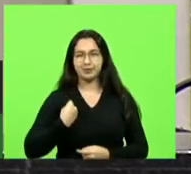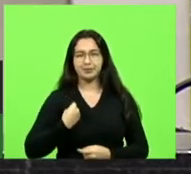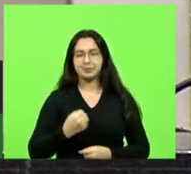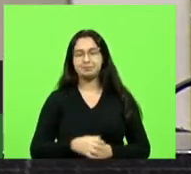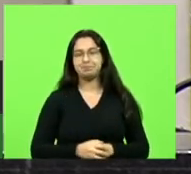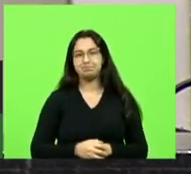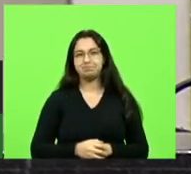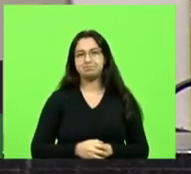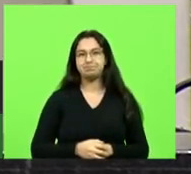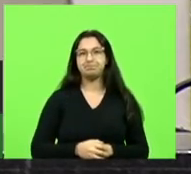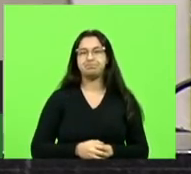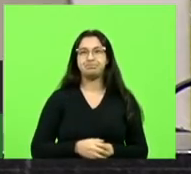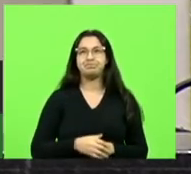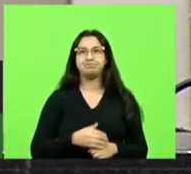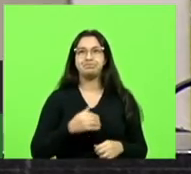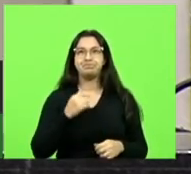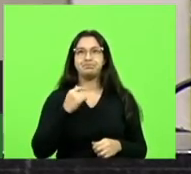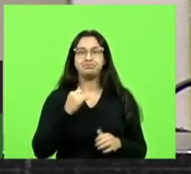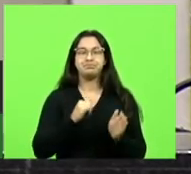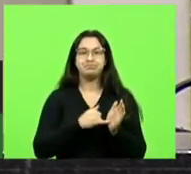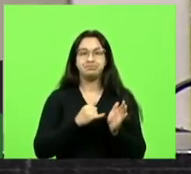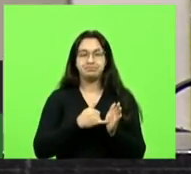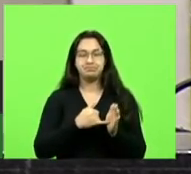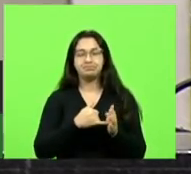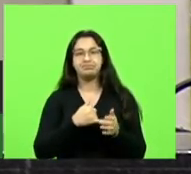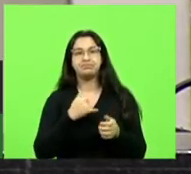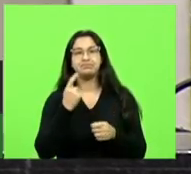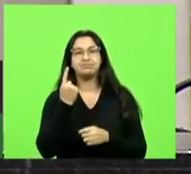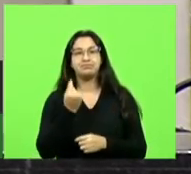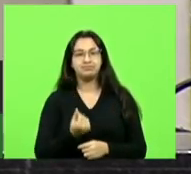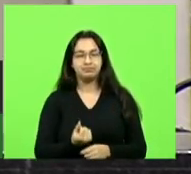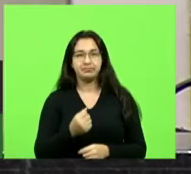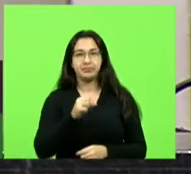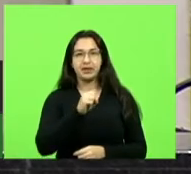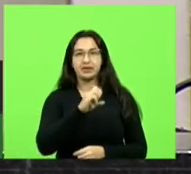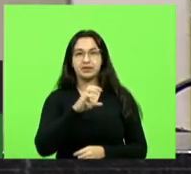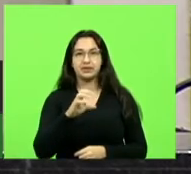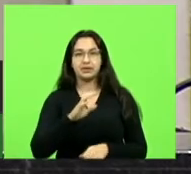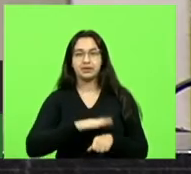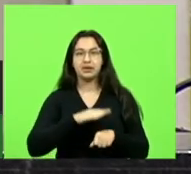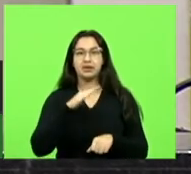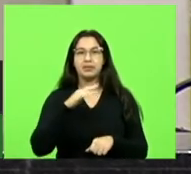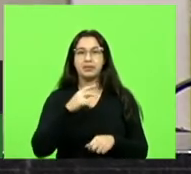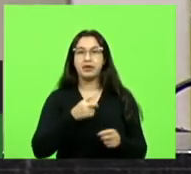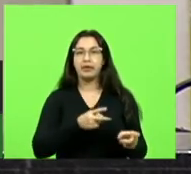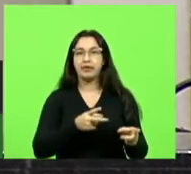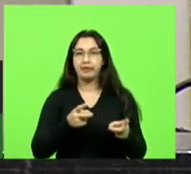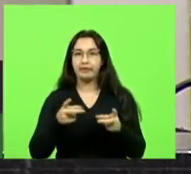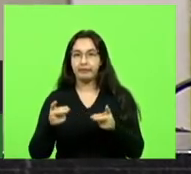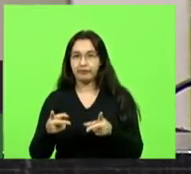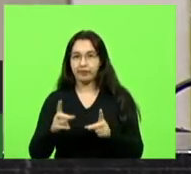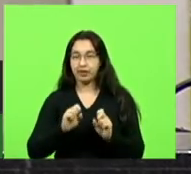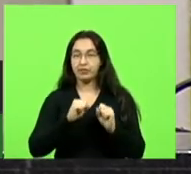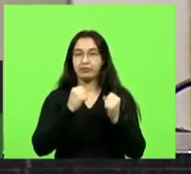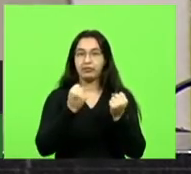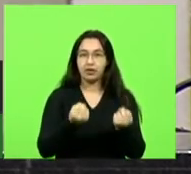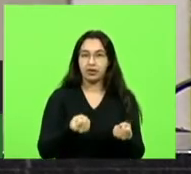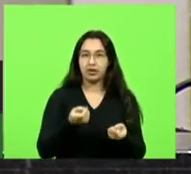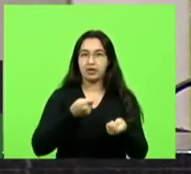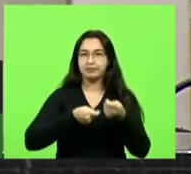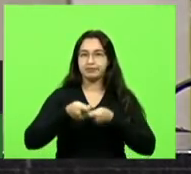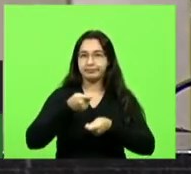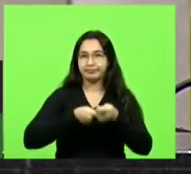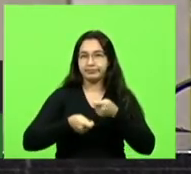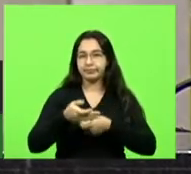e Tributação, institui o auxílio emergencial denominado SC Mais Renda para enfrentamento das consequências econômicas e